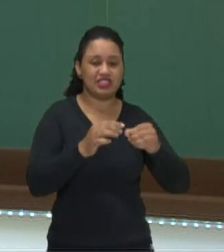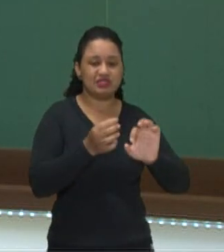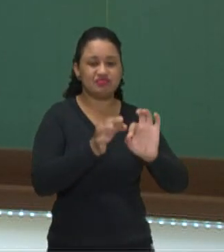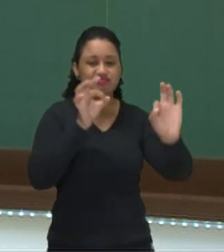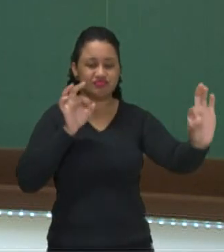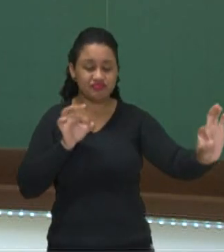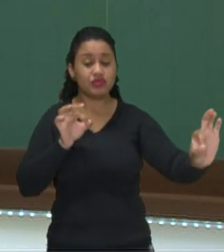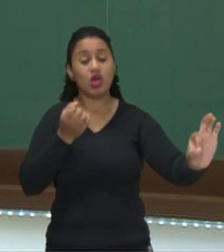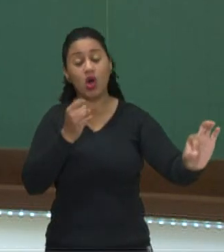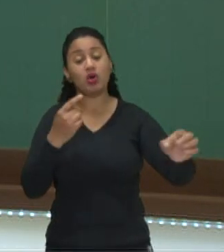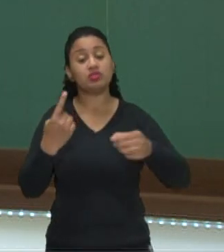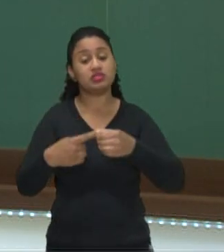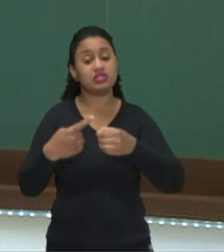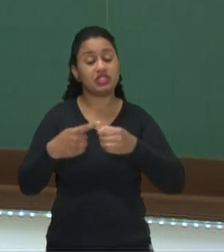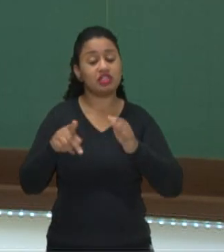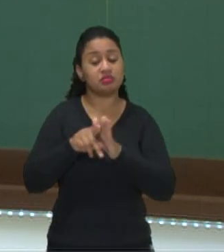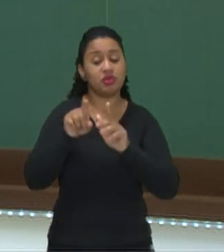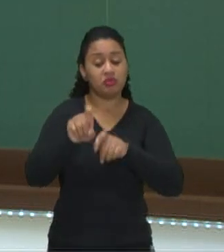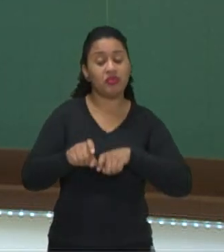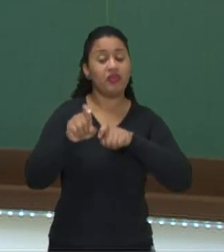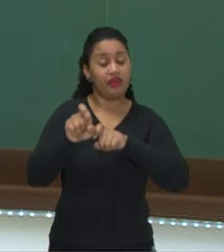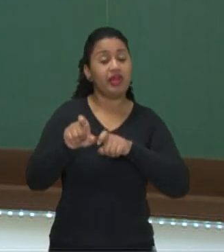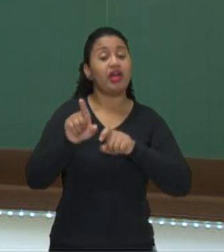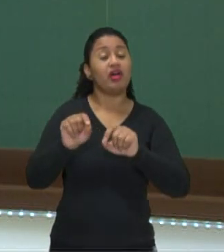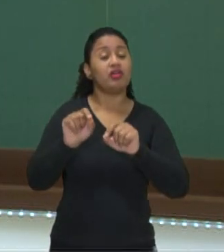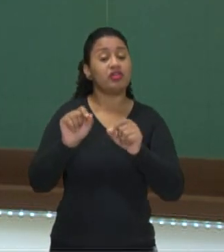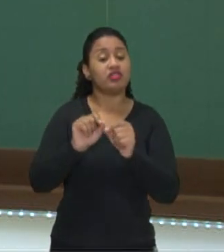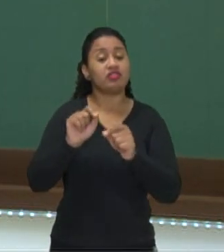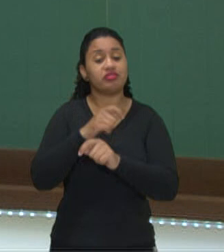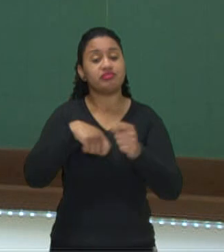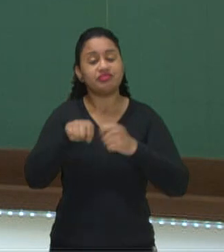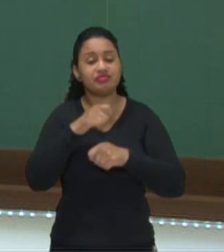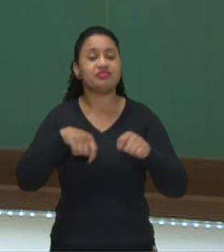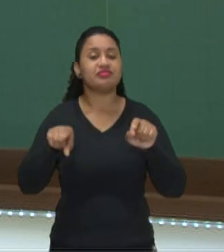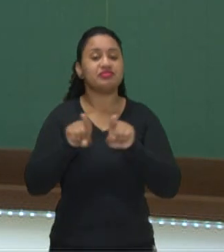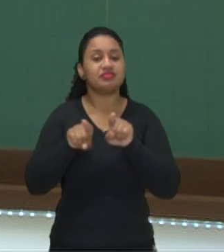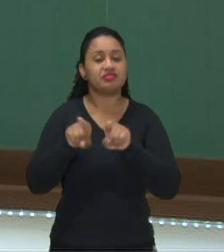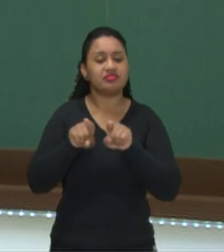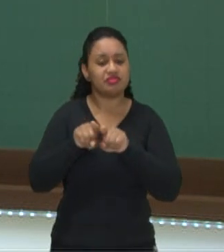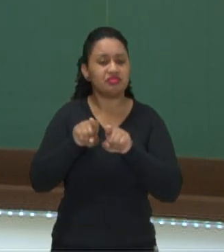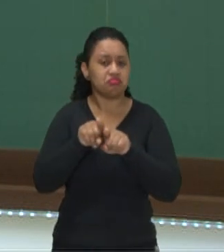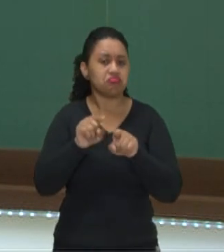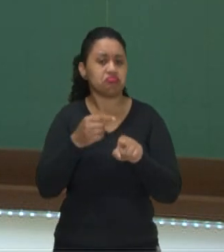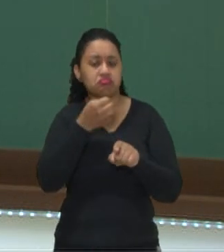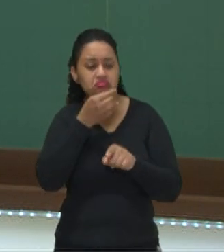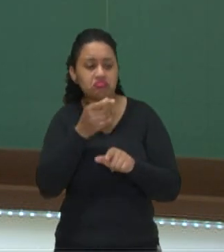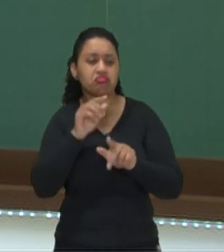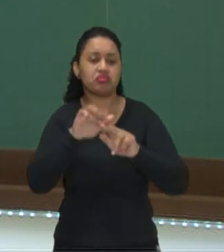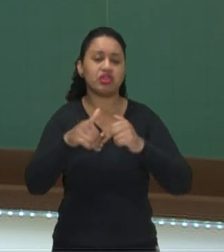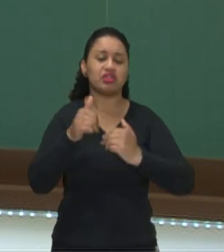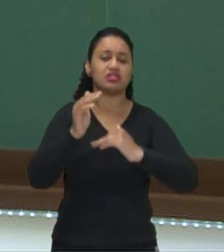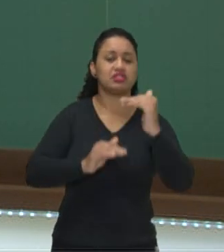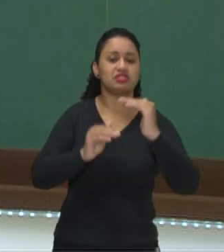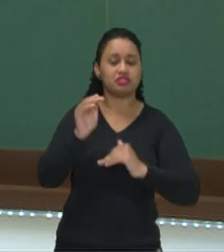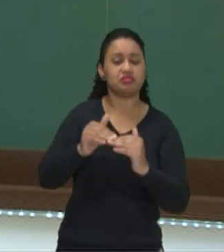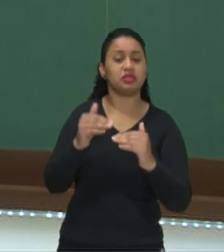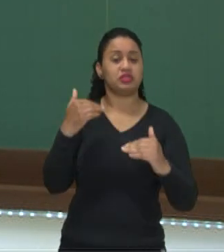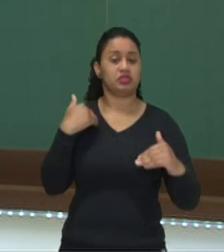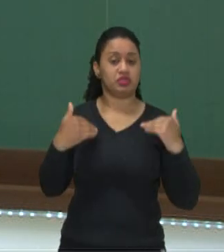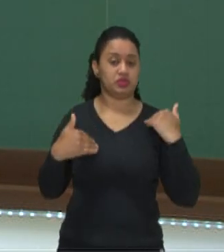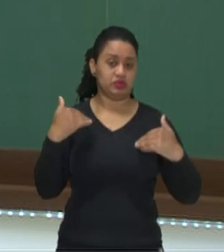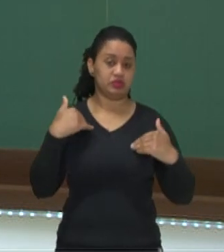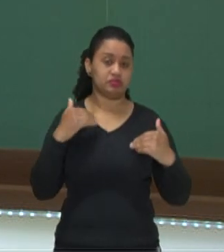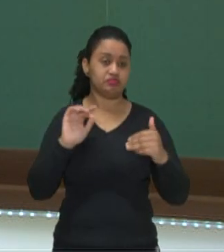ou cidades rurais, que acabam tendo a economia também beneficiada por essas práticas corporais de